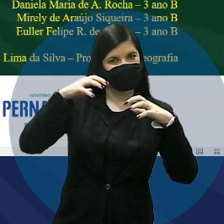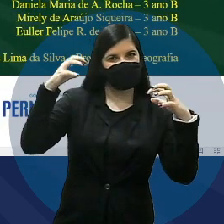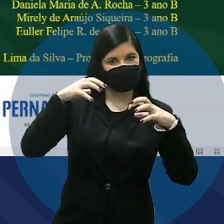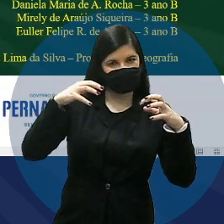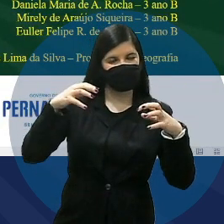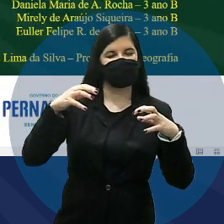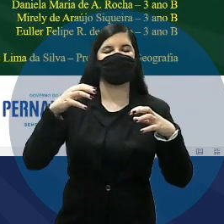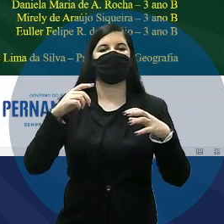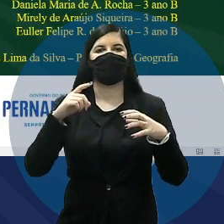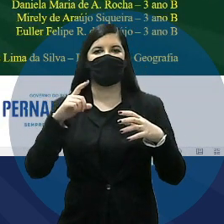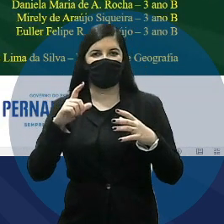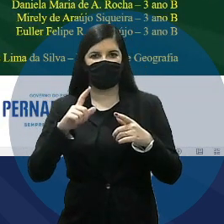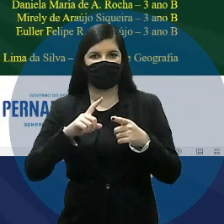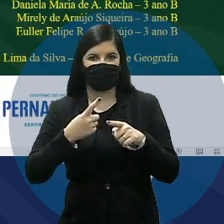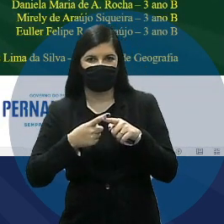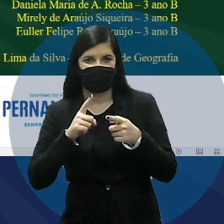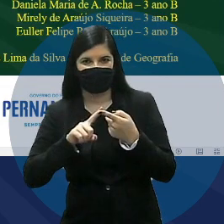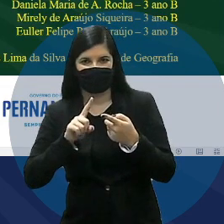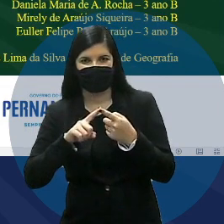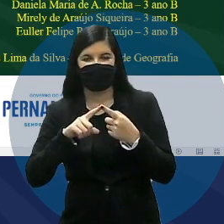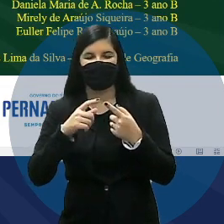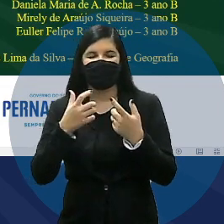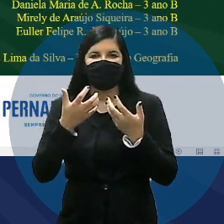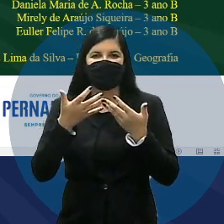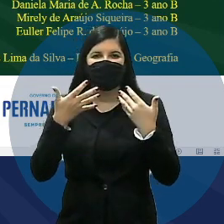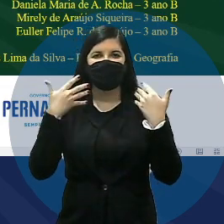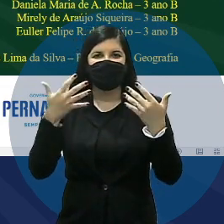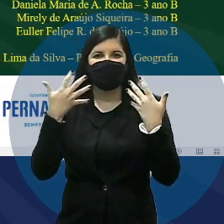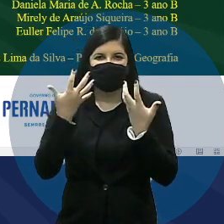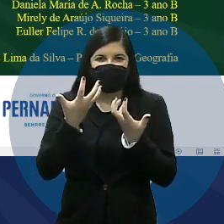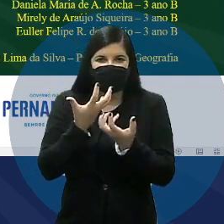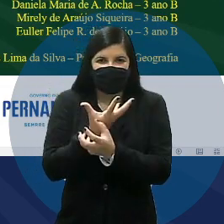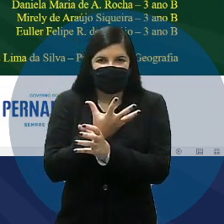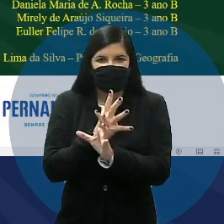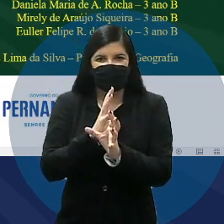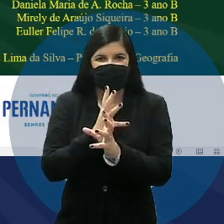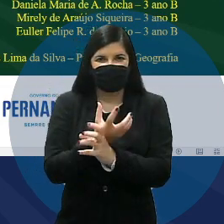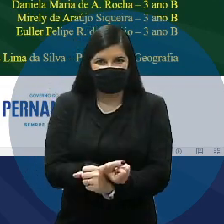seco. Na nossa cidade, no nosso município, as chuvas concentram-se